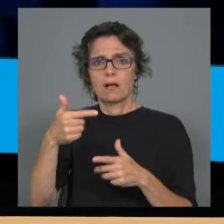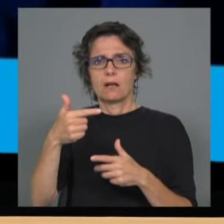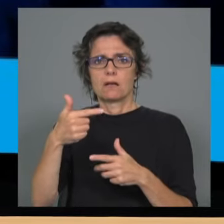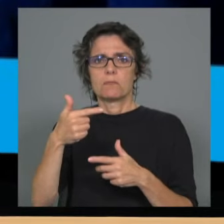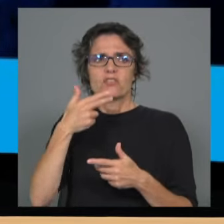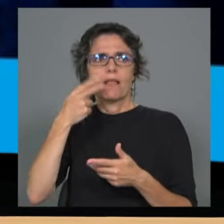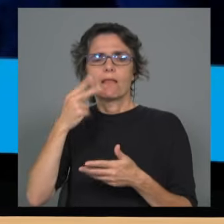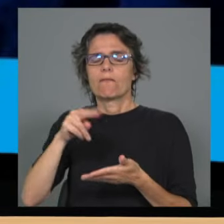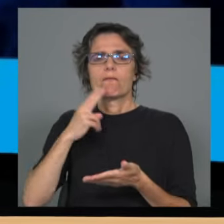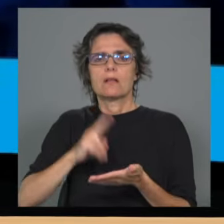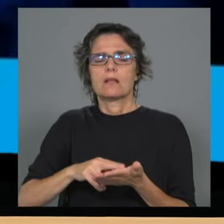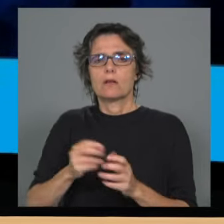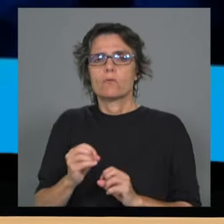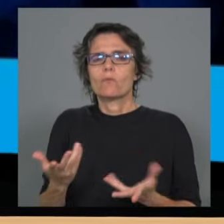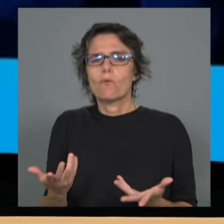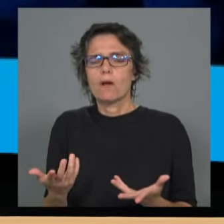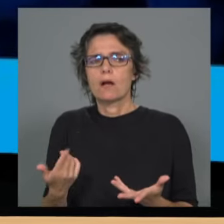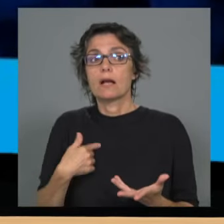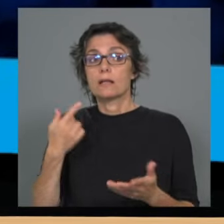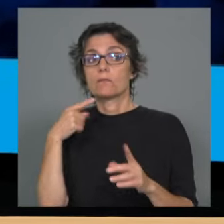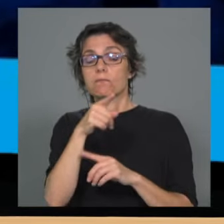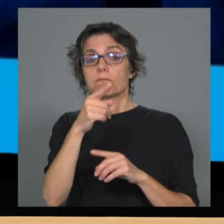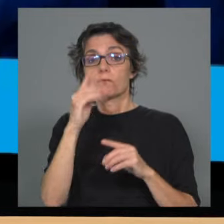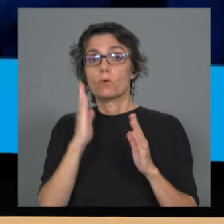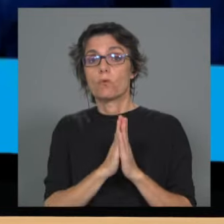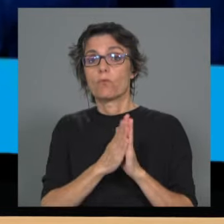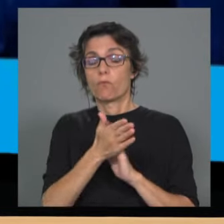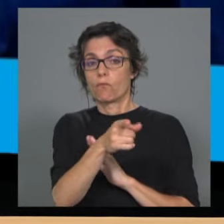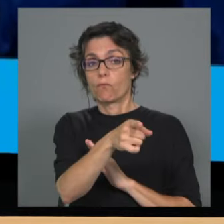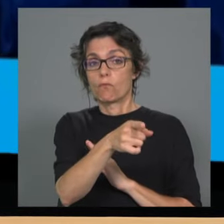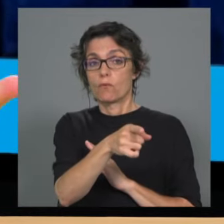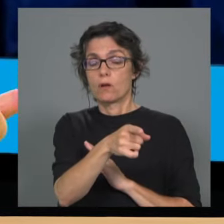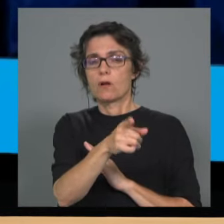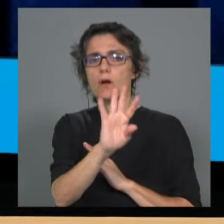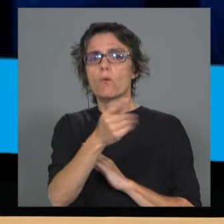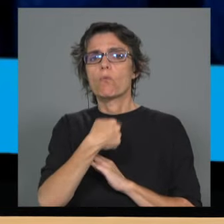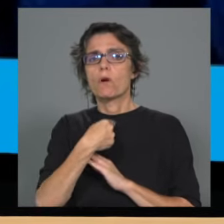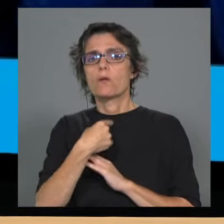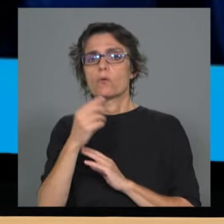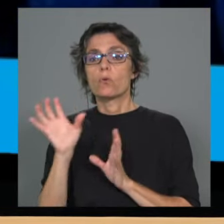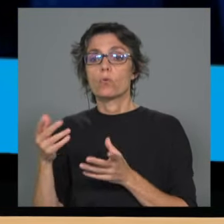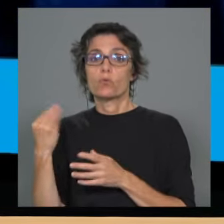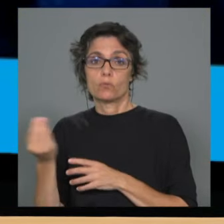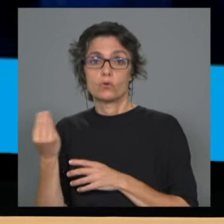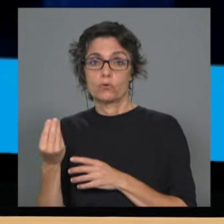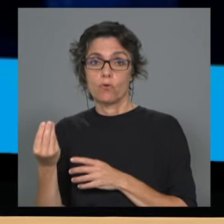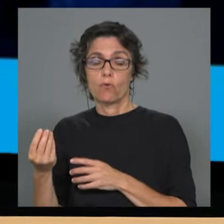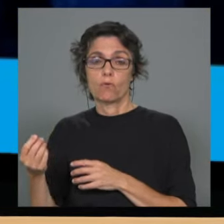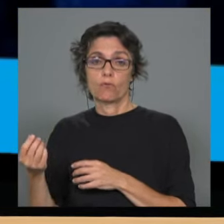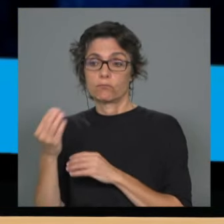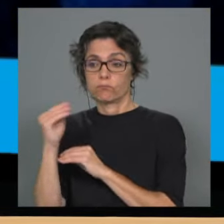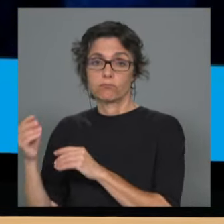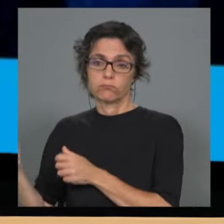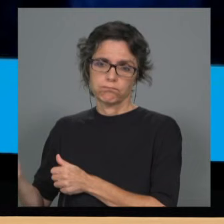Fui até ao convento de Varatojo, até foi uma altura que eu fui com o meu grupo de jovens que tinha na altura,